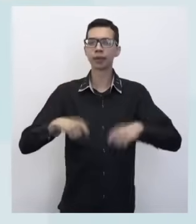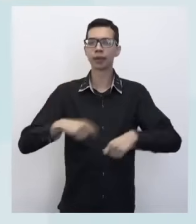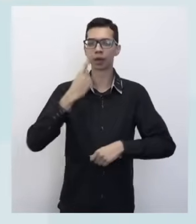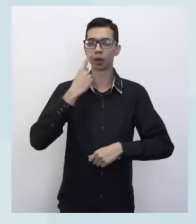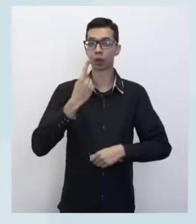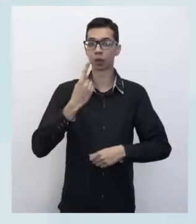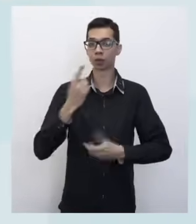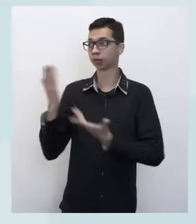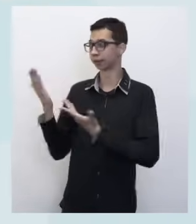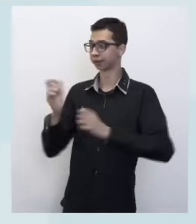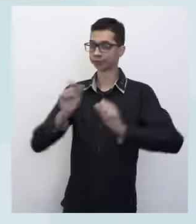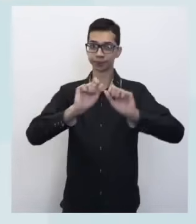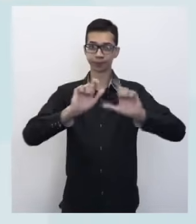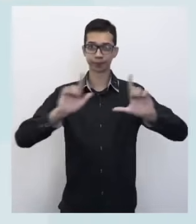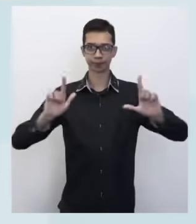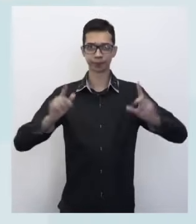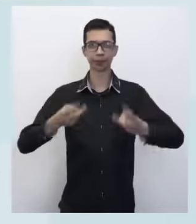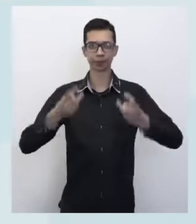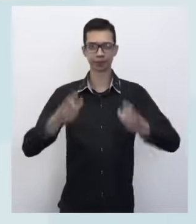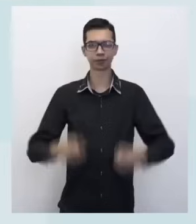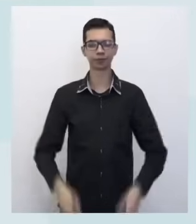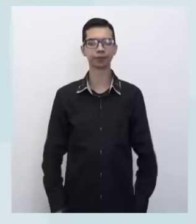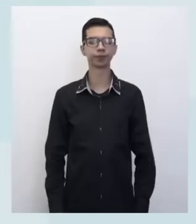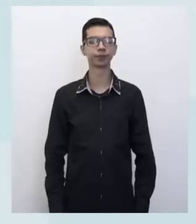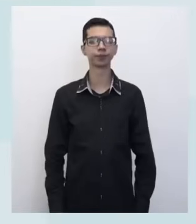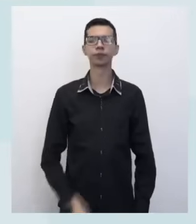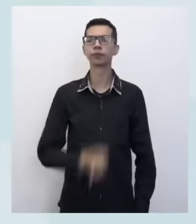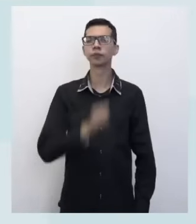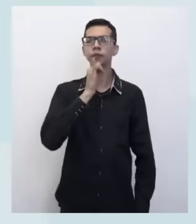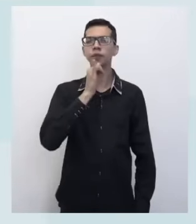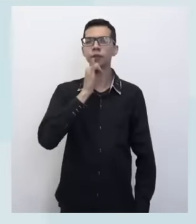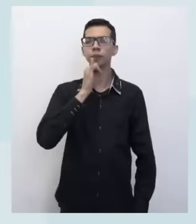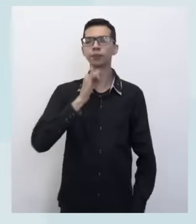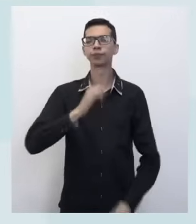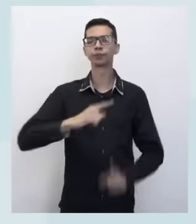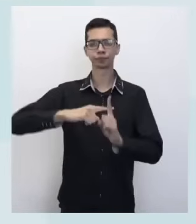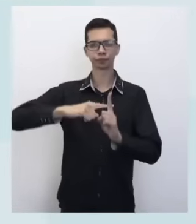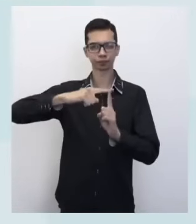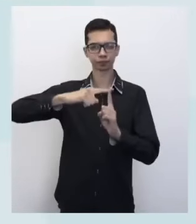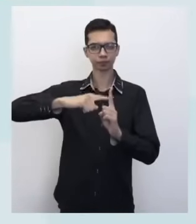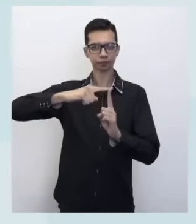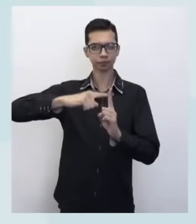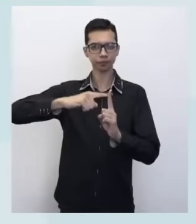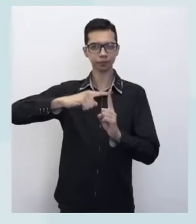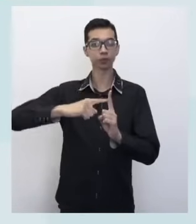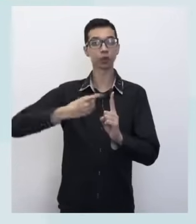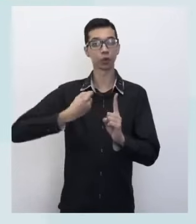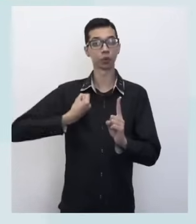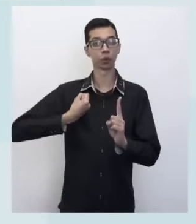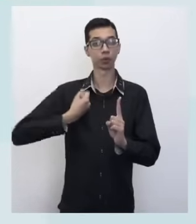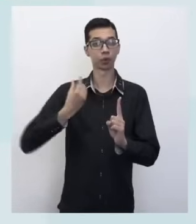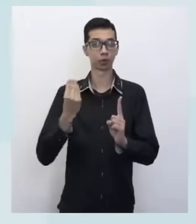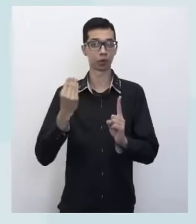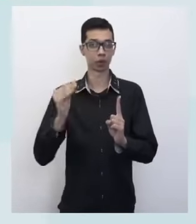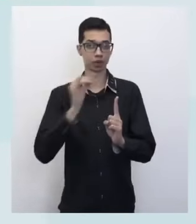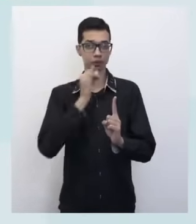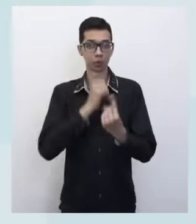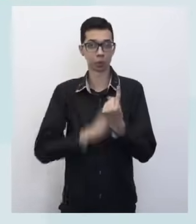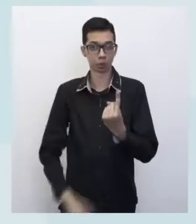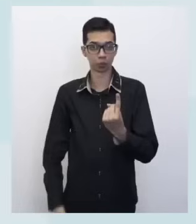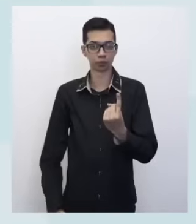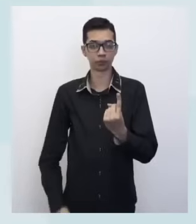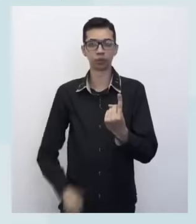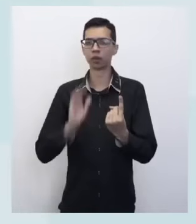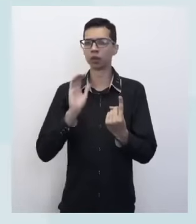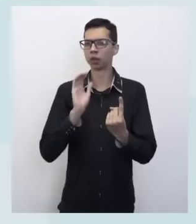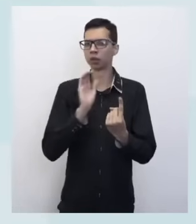ampliado. Olha, quando nós falamos, por exemplo, em temperatura, você marca com o número. É o número 1, que é muito